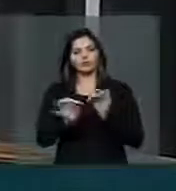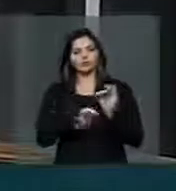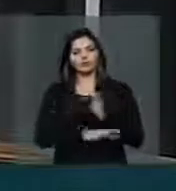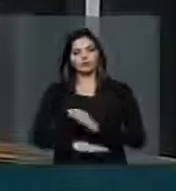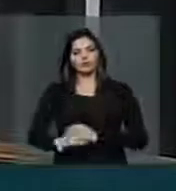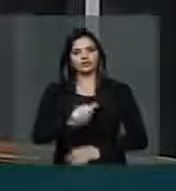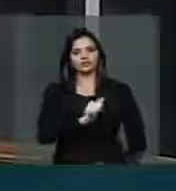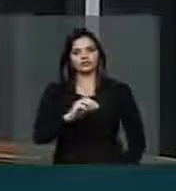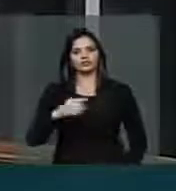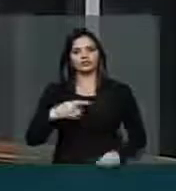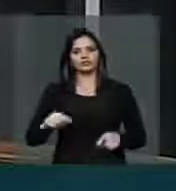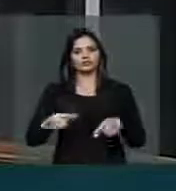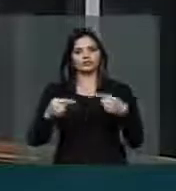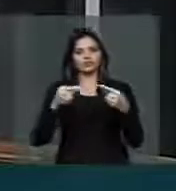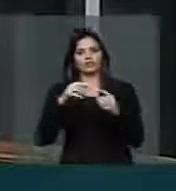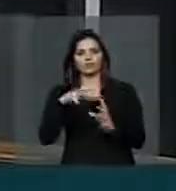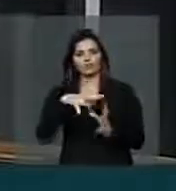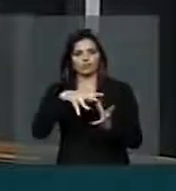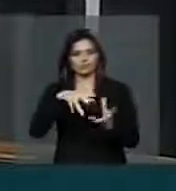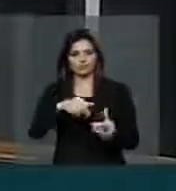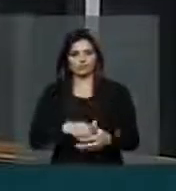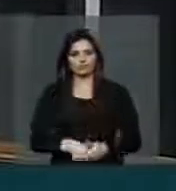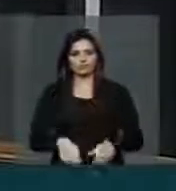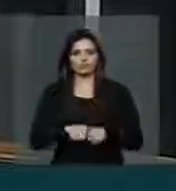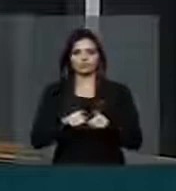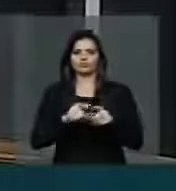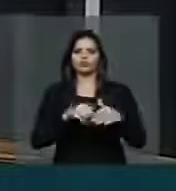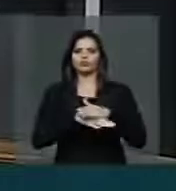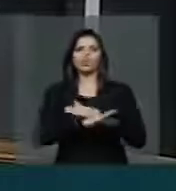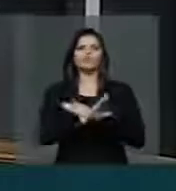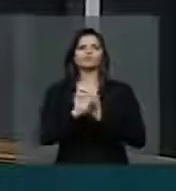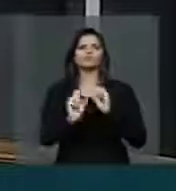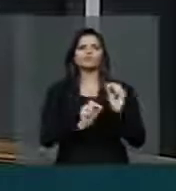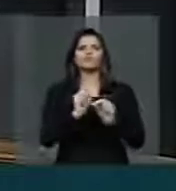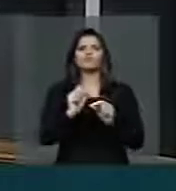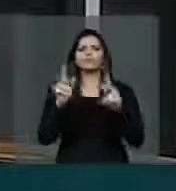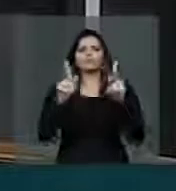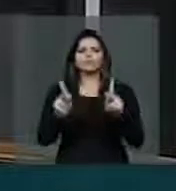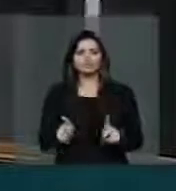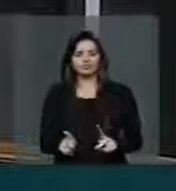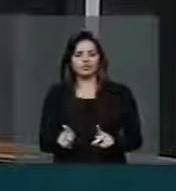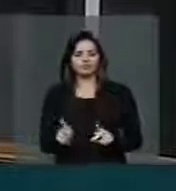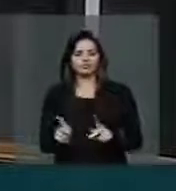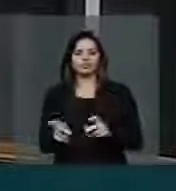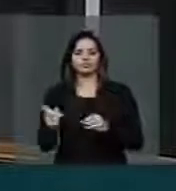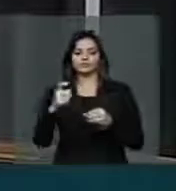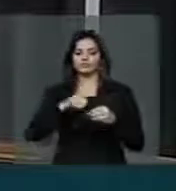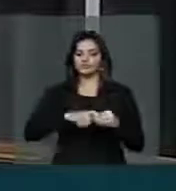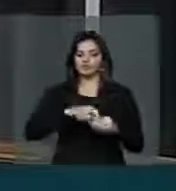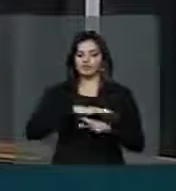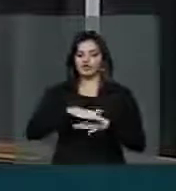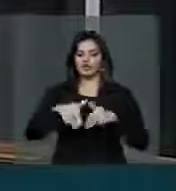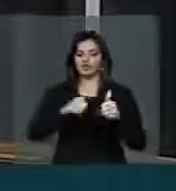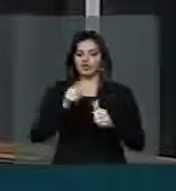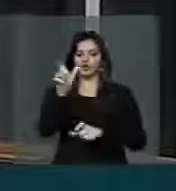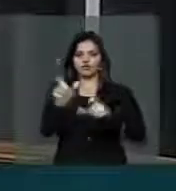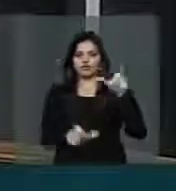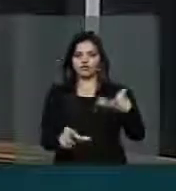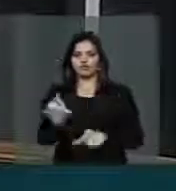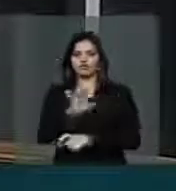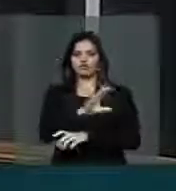os desafios do mundo. Uma cultura de paz que resgata cada um de nós o melhor que